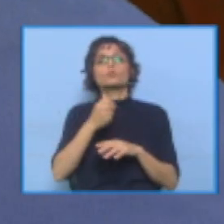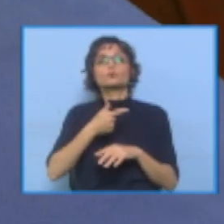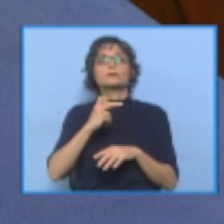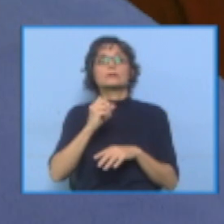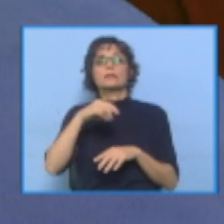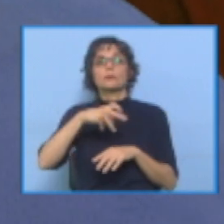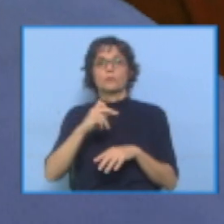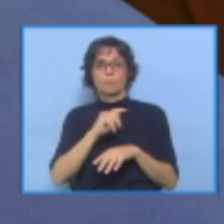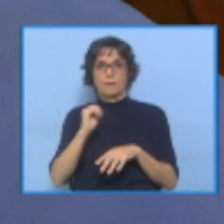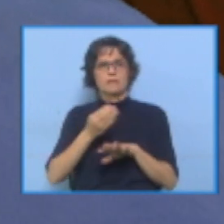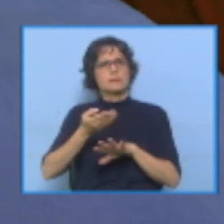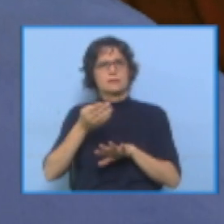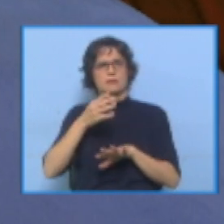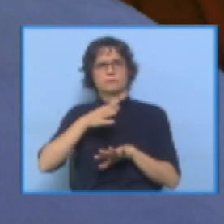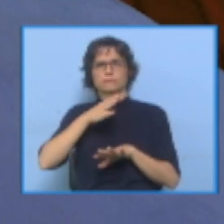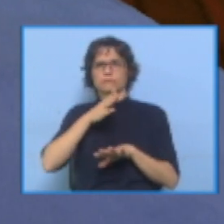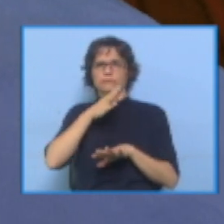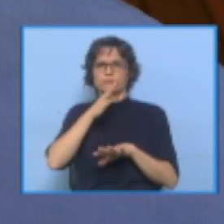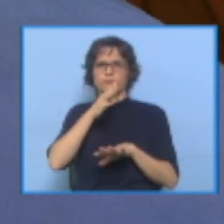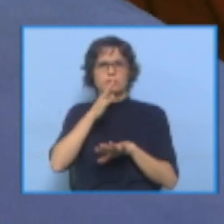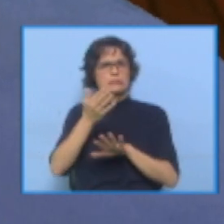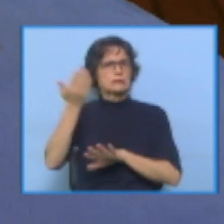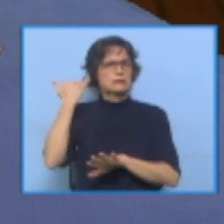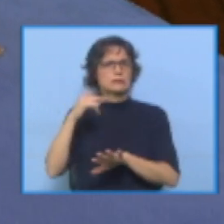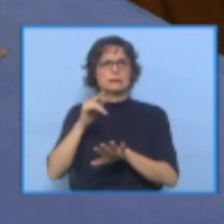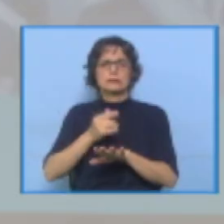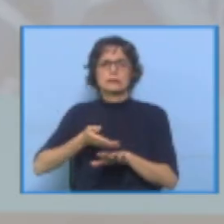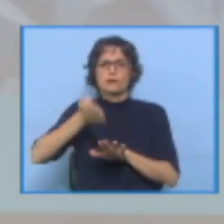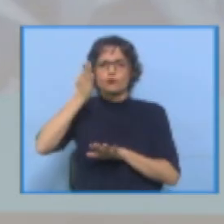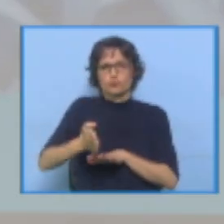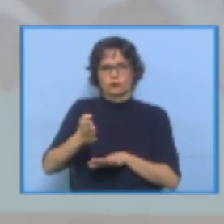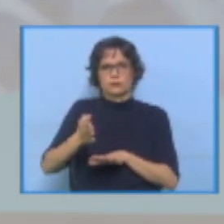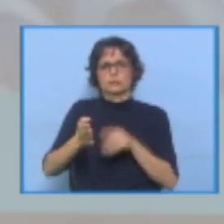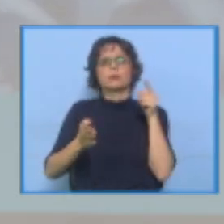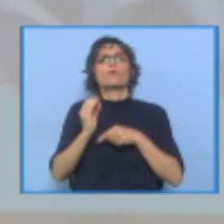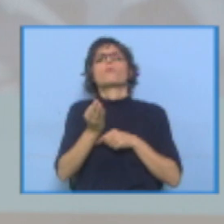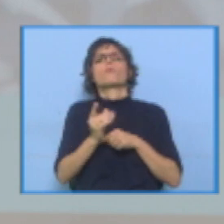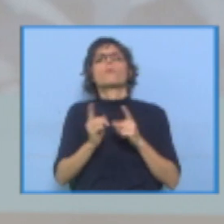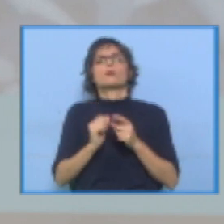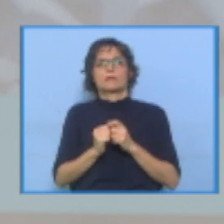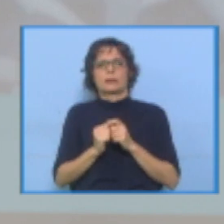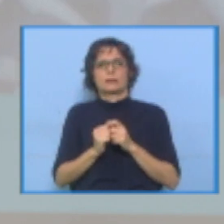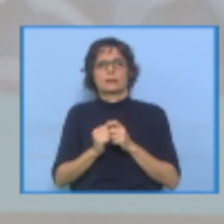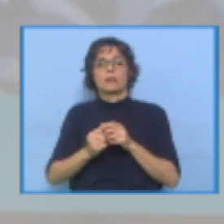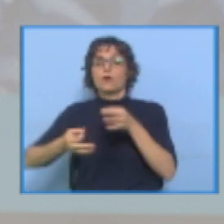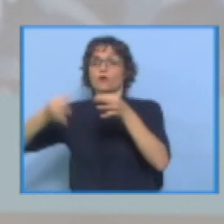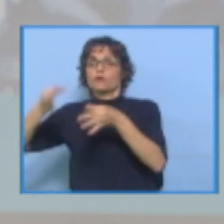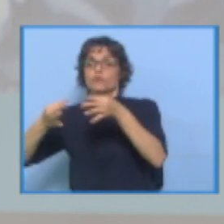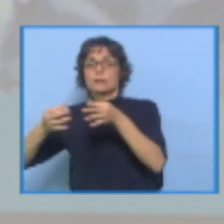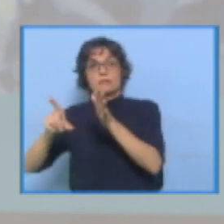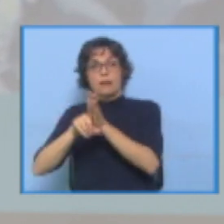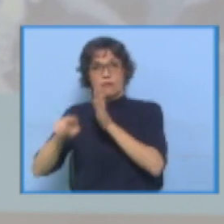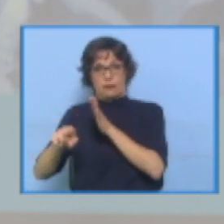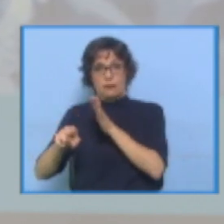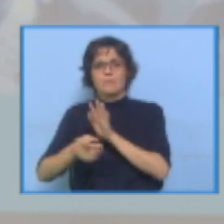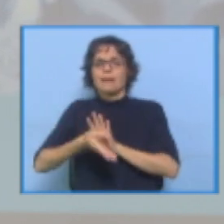de justiça, ele não se resume à lei. Ou seja, há na base da justiça